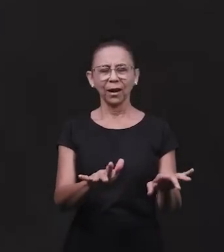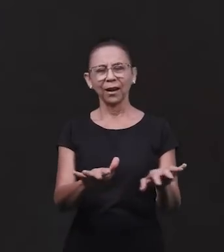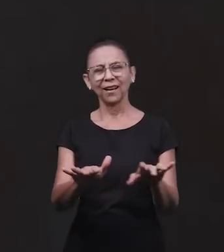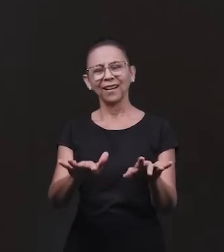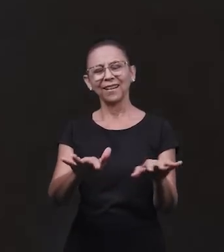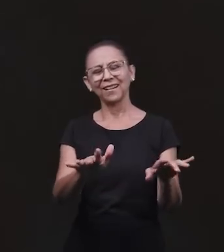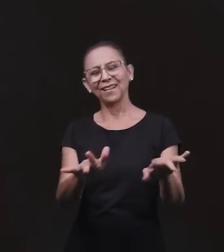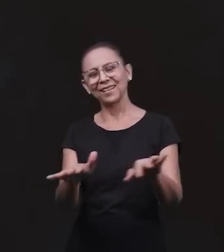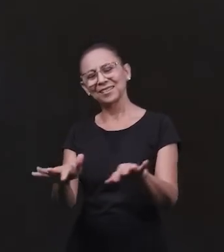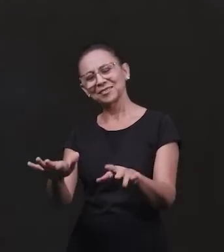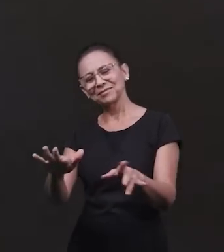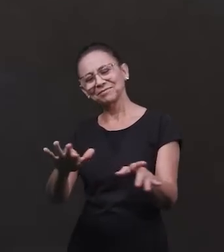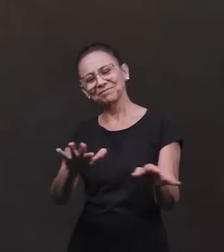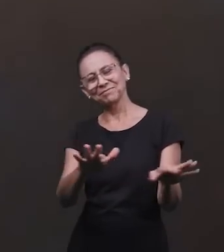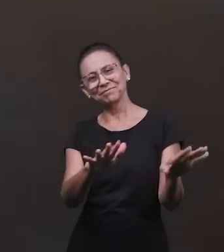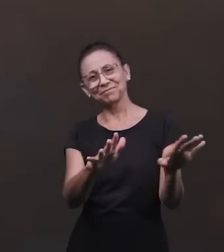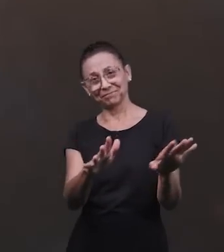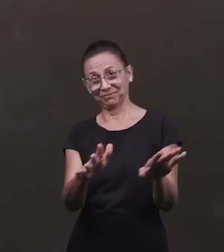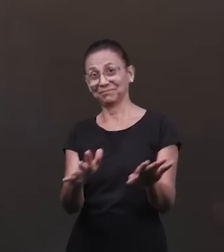Minha